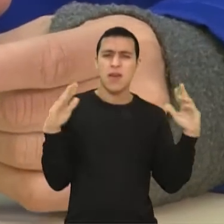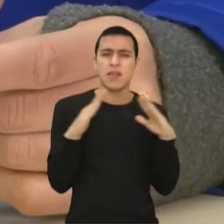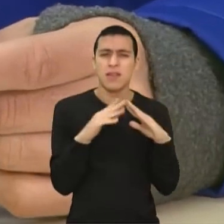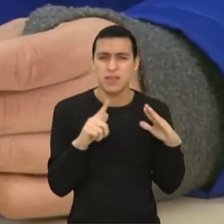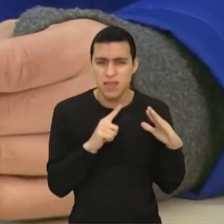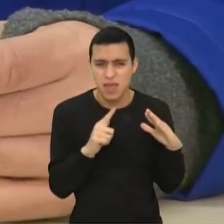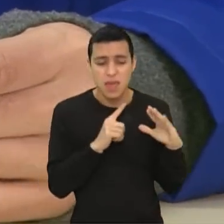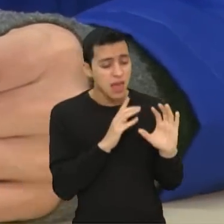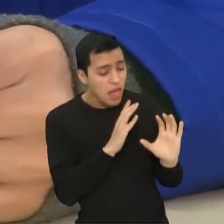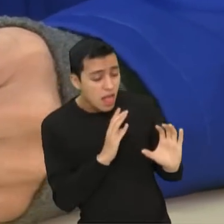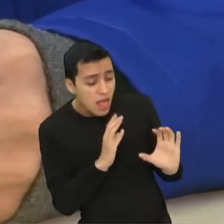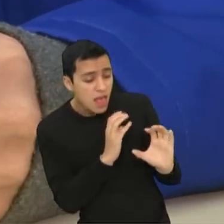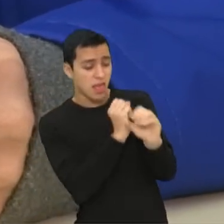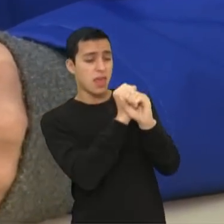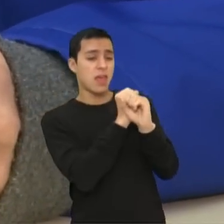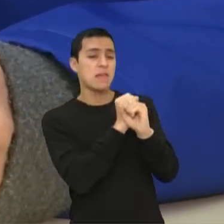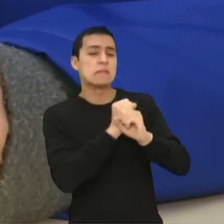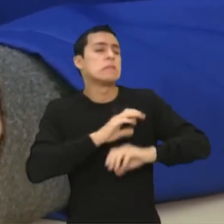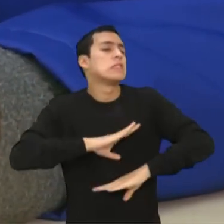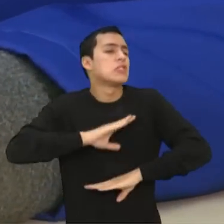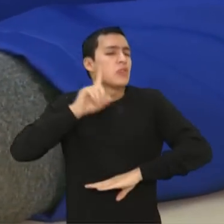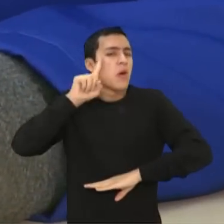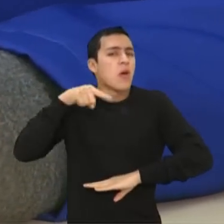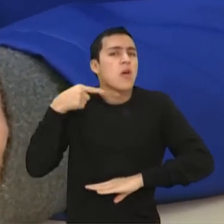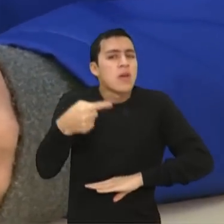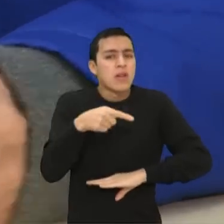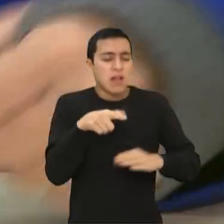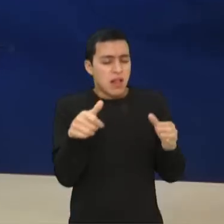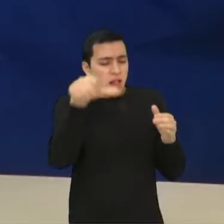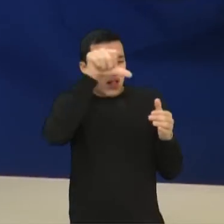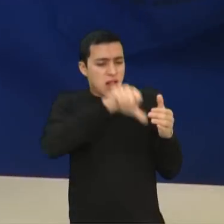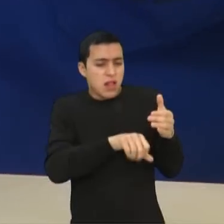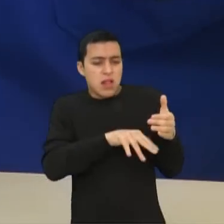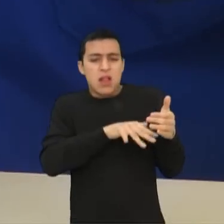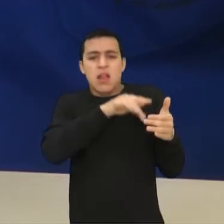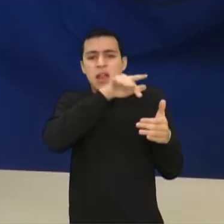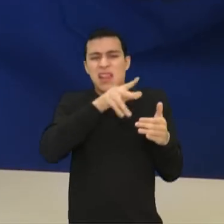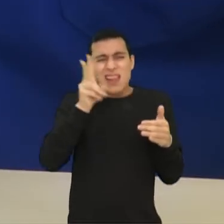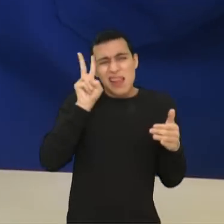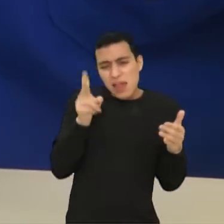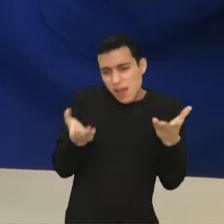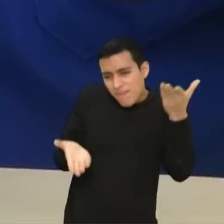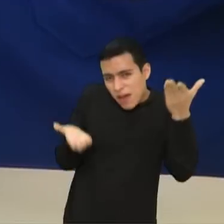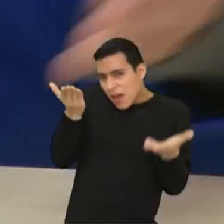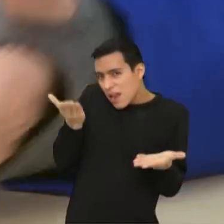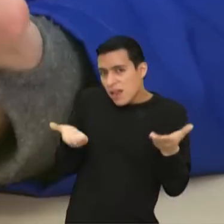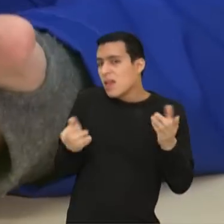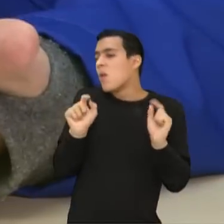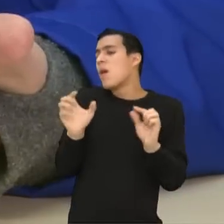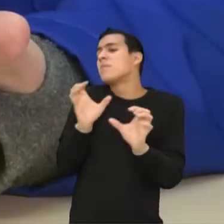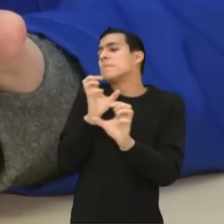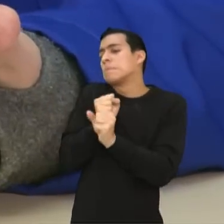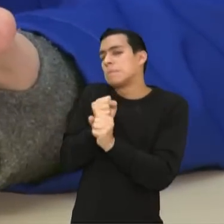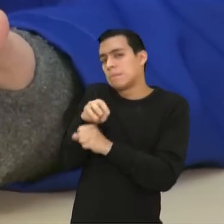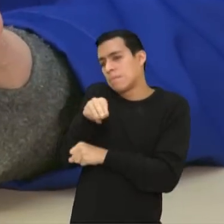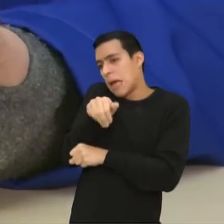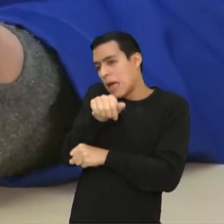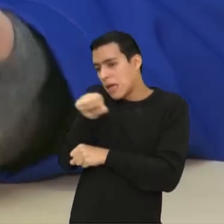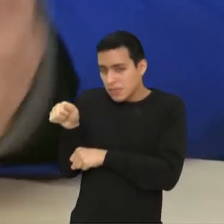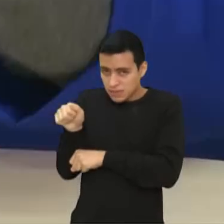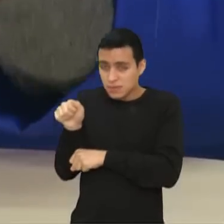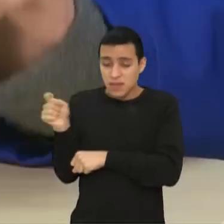vocês, para medir nas situações do dia a dia os líquidos. Lembra que a gente tinha a balança que media a massa? Então eu tenho